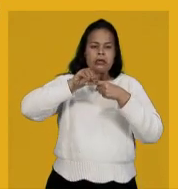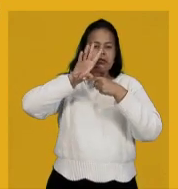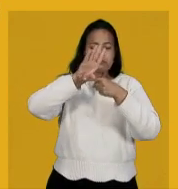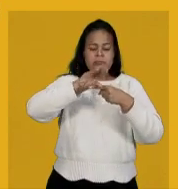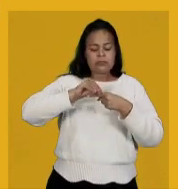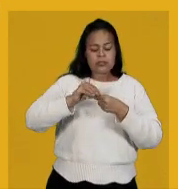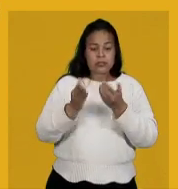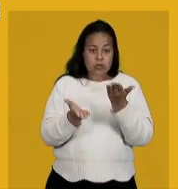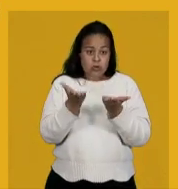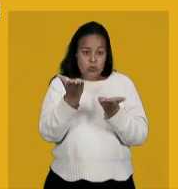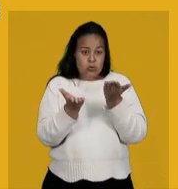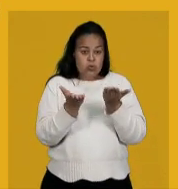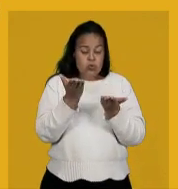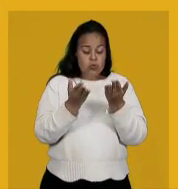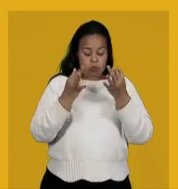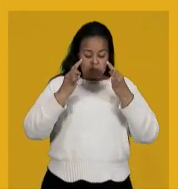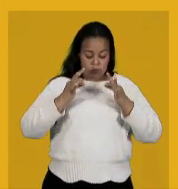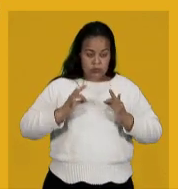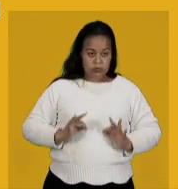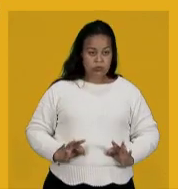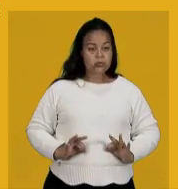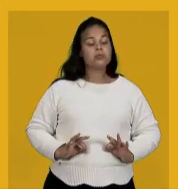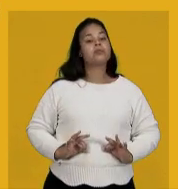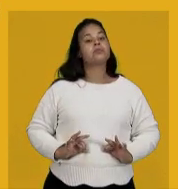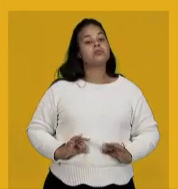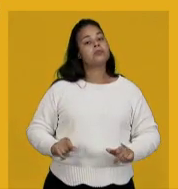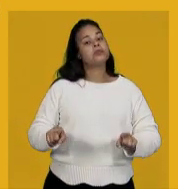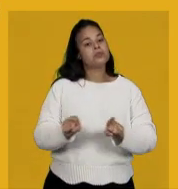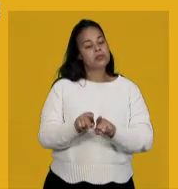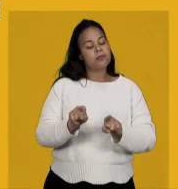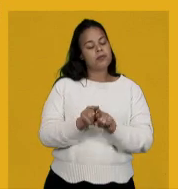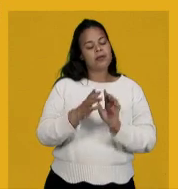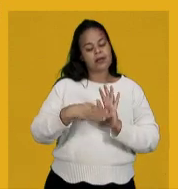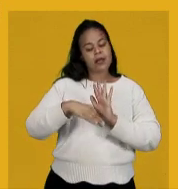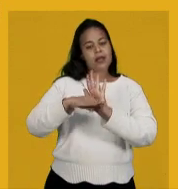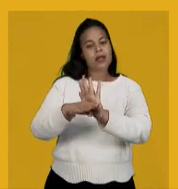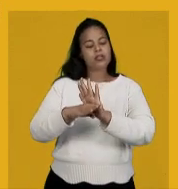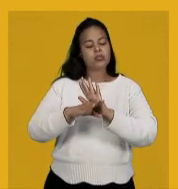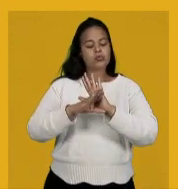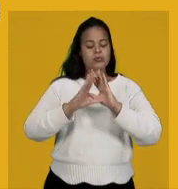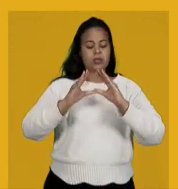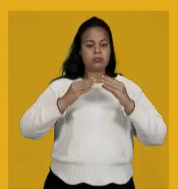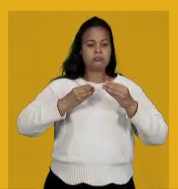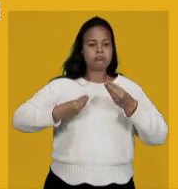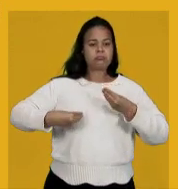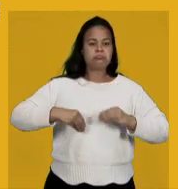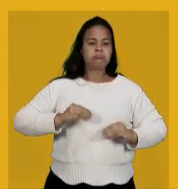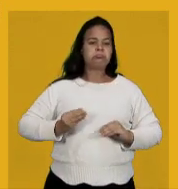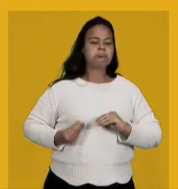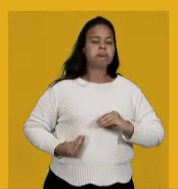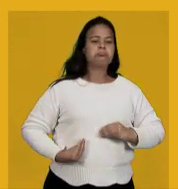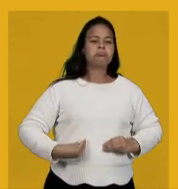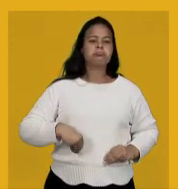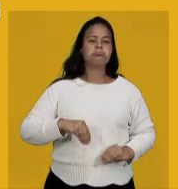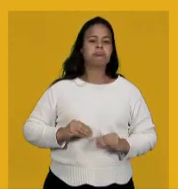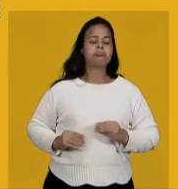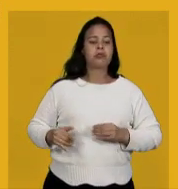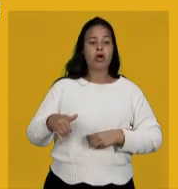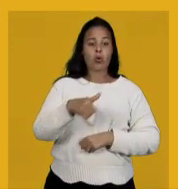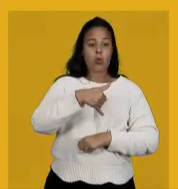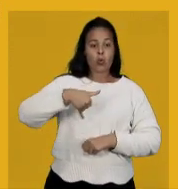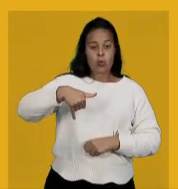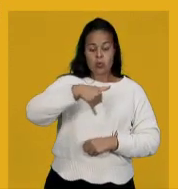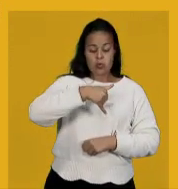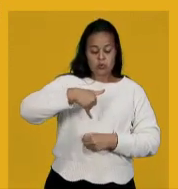e funcionamento regular do organismo. Eles vão auxiliar no trânsito intestinal e vão regular o nível de colesterol